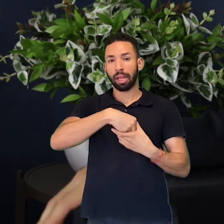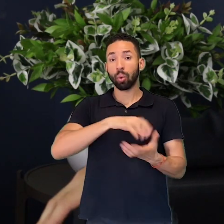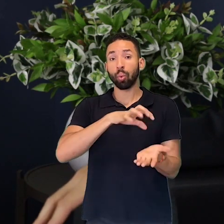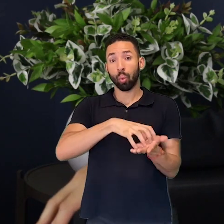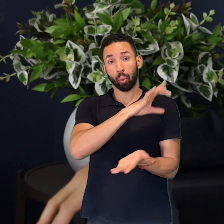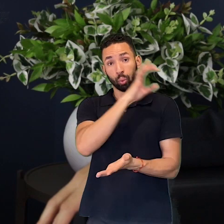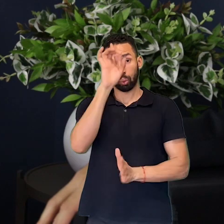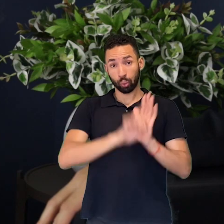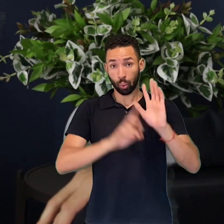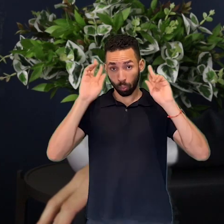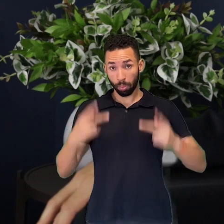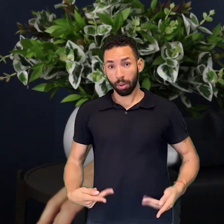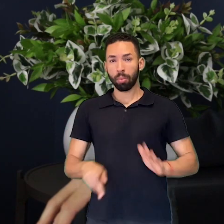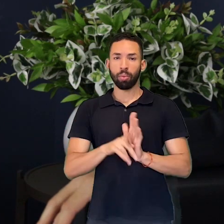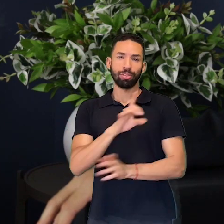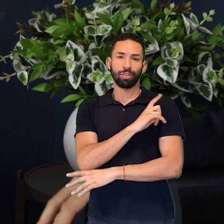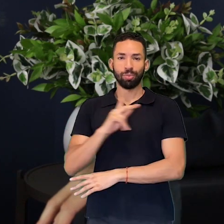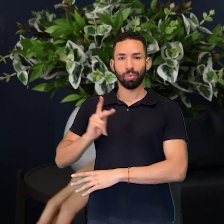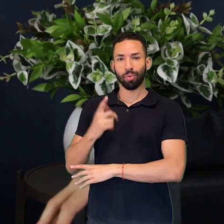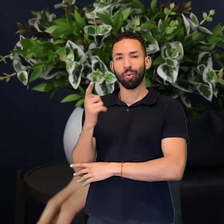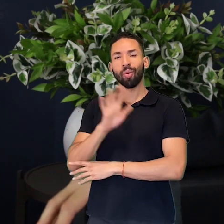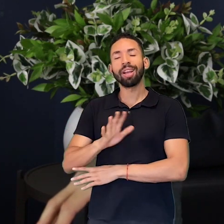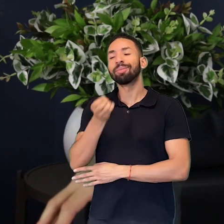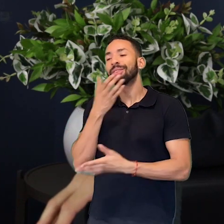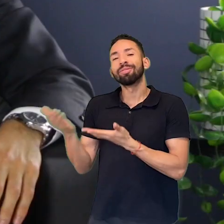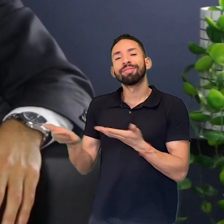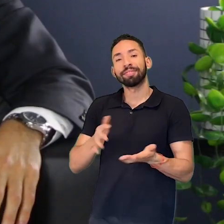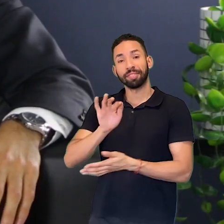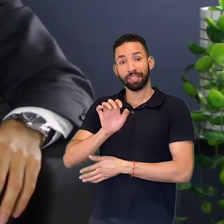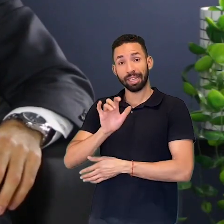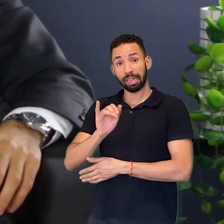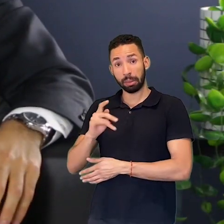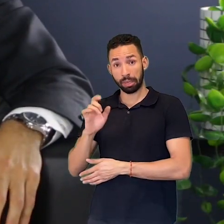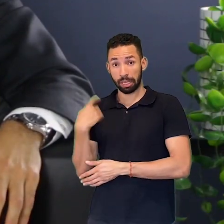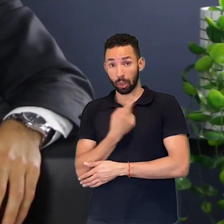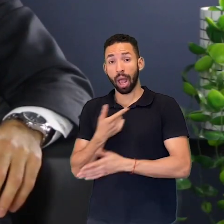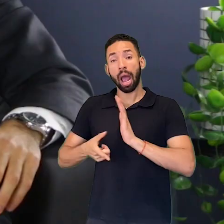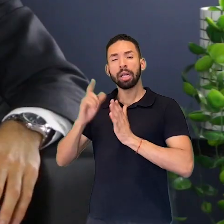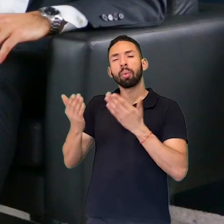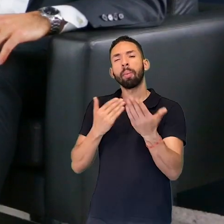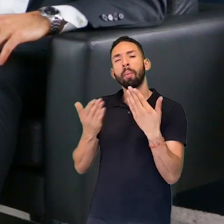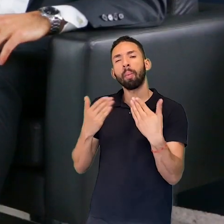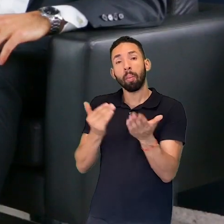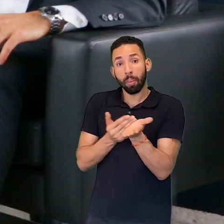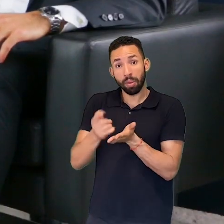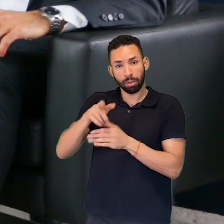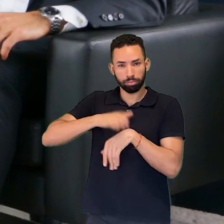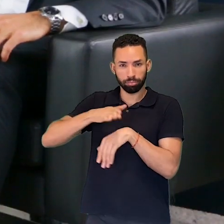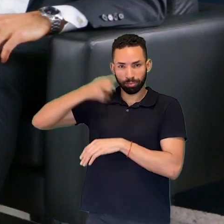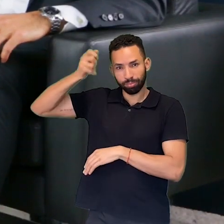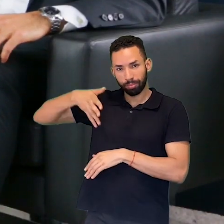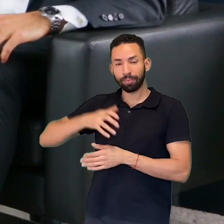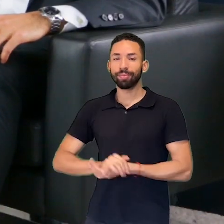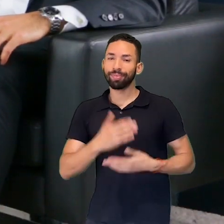e é colaborador do Núcleo de Direitos Humanos da Defensoria Pública de Goiás. Bem-vindo, Felipe, e eu queria que antes da gente começar esse bate-papo,